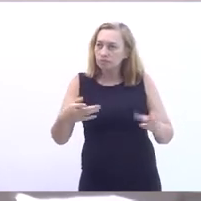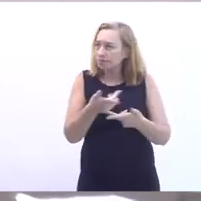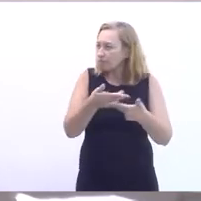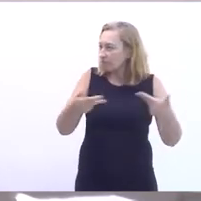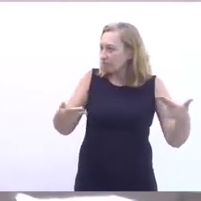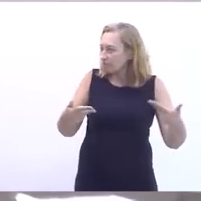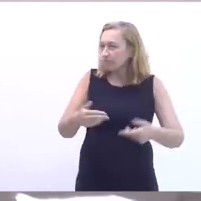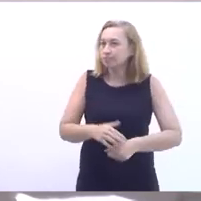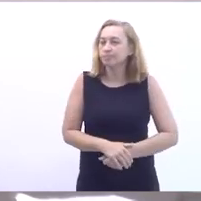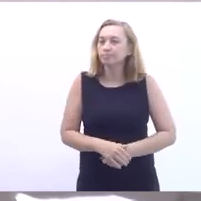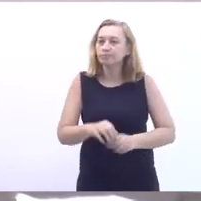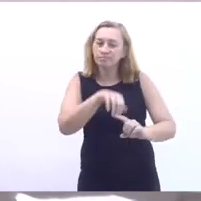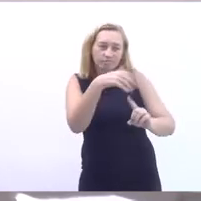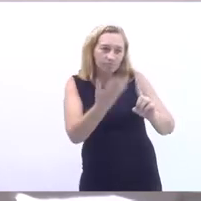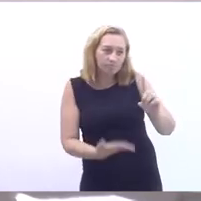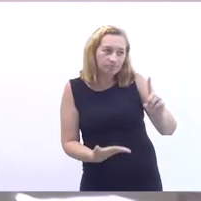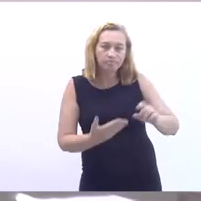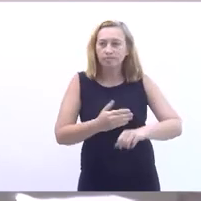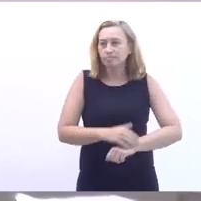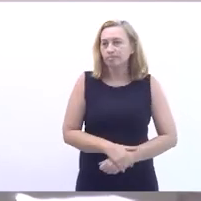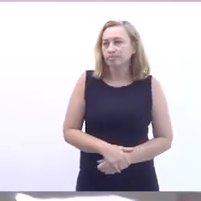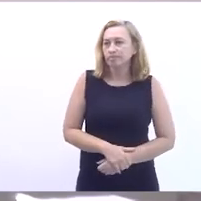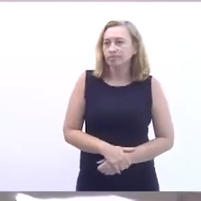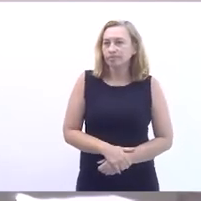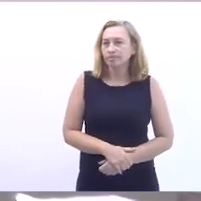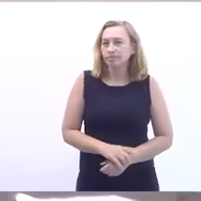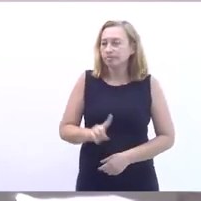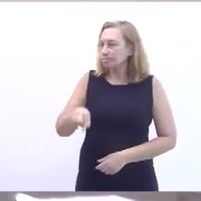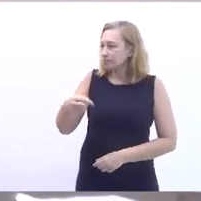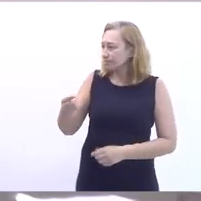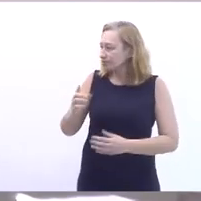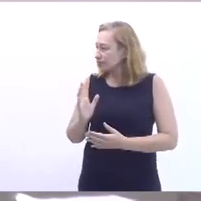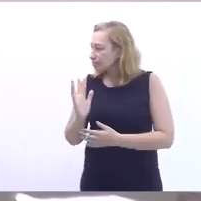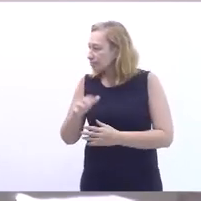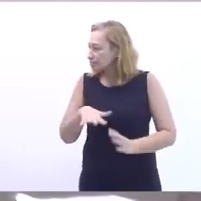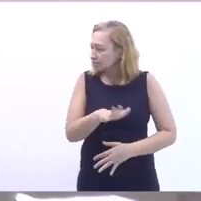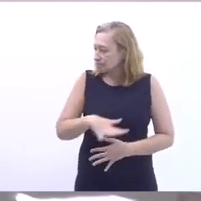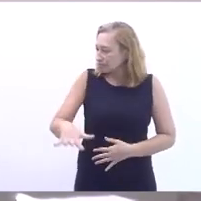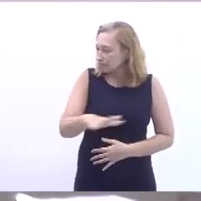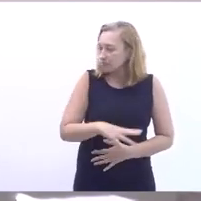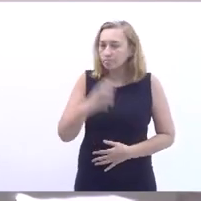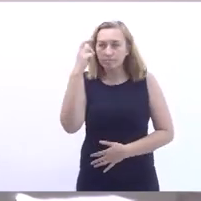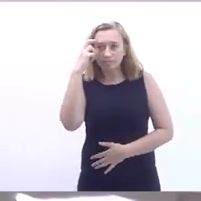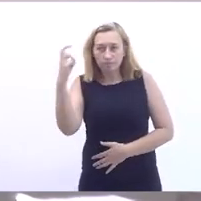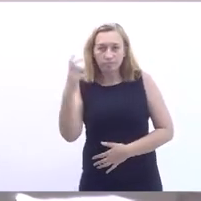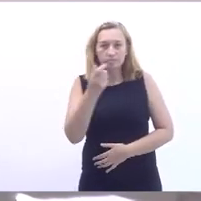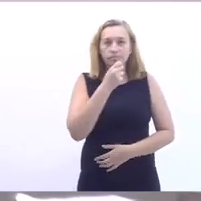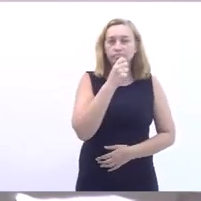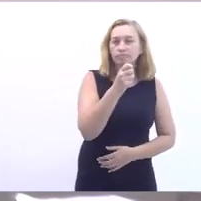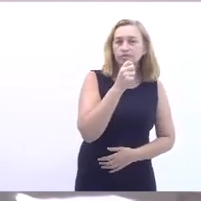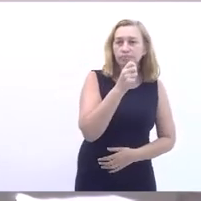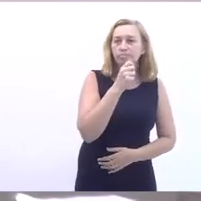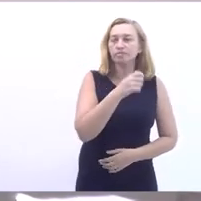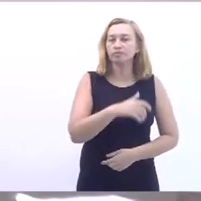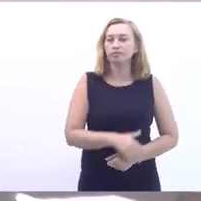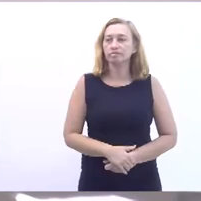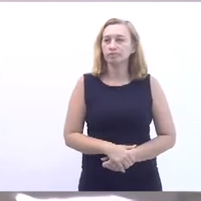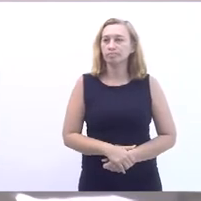várias homenagens e de várias áreas da cultura jornalistas